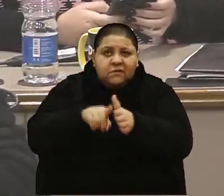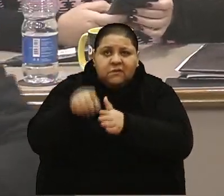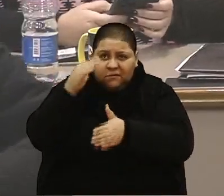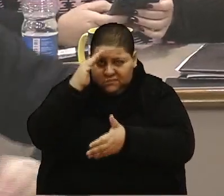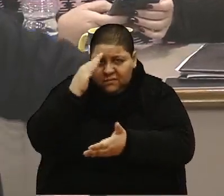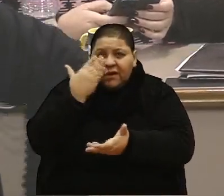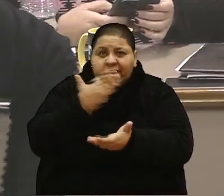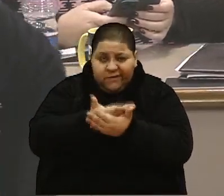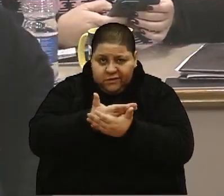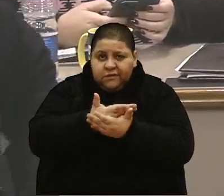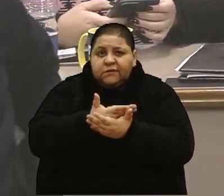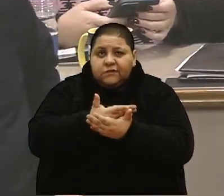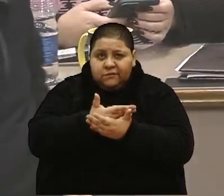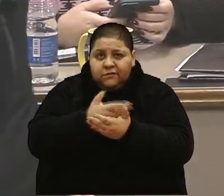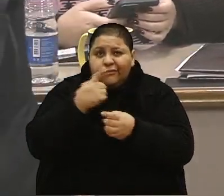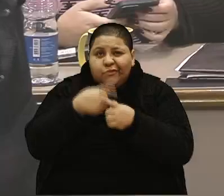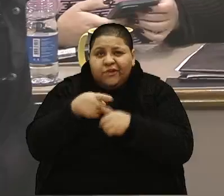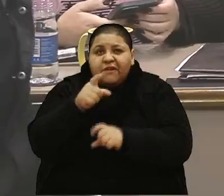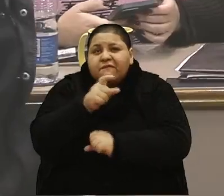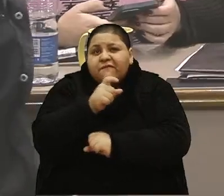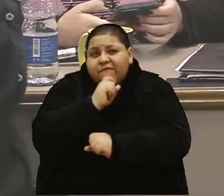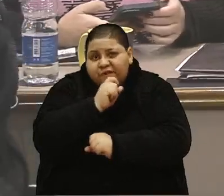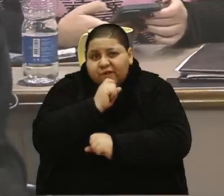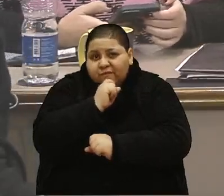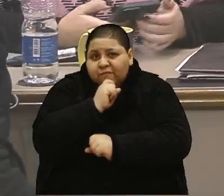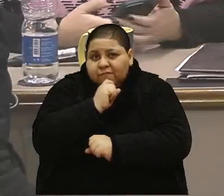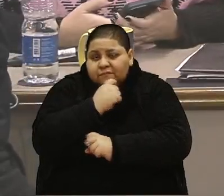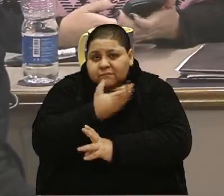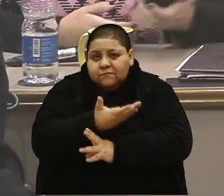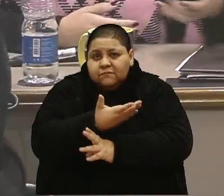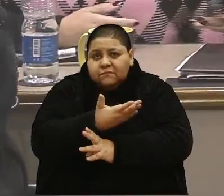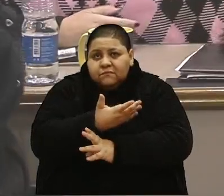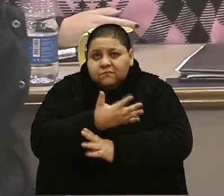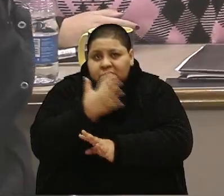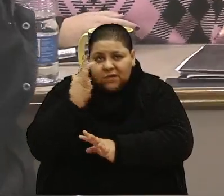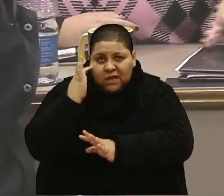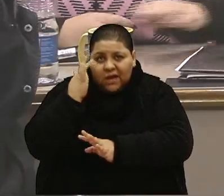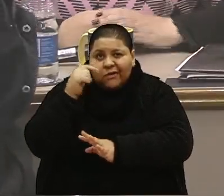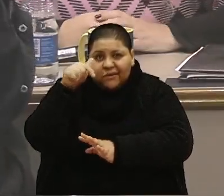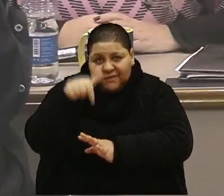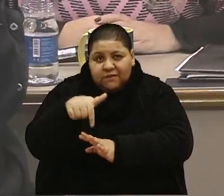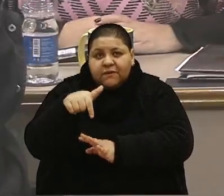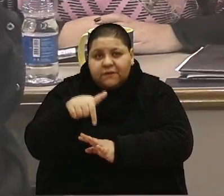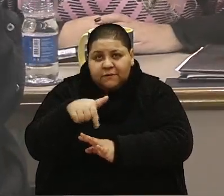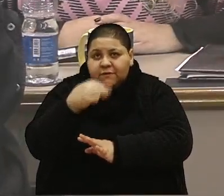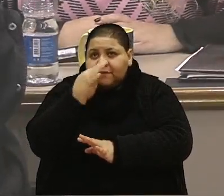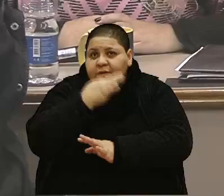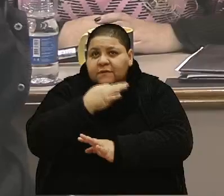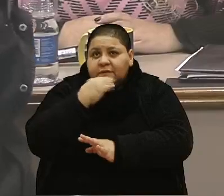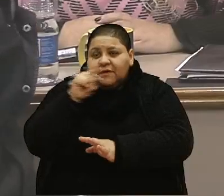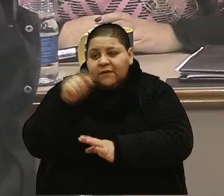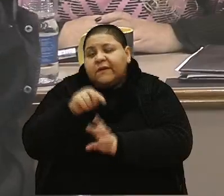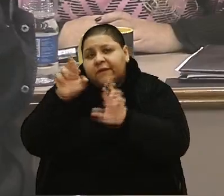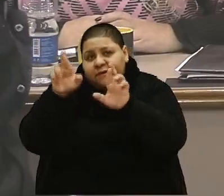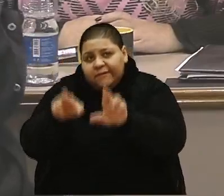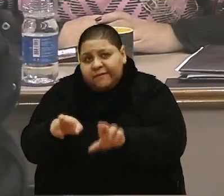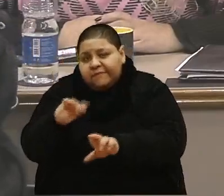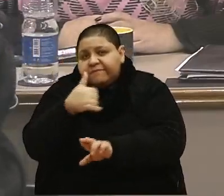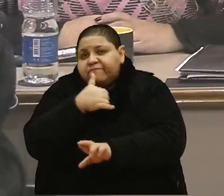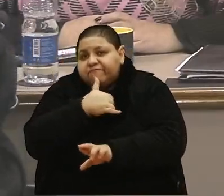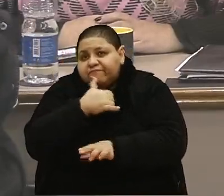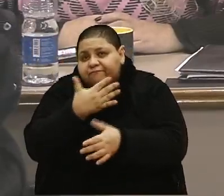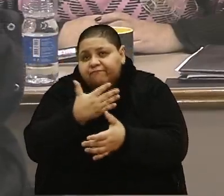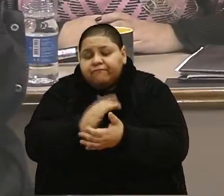mesmo por conta do frio que está nos abatendo aí por esses dias, né? E é da nossa região, infelizmente ou felizmente,